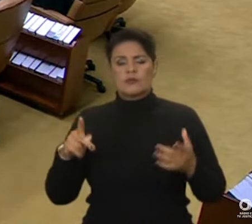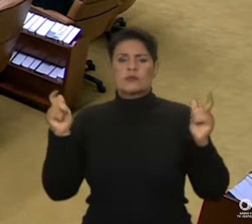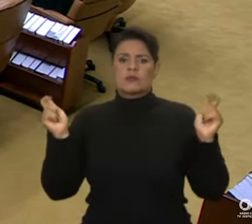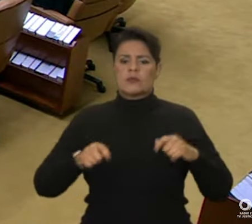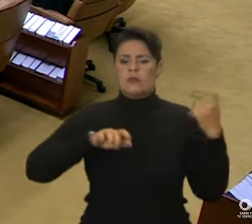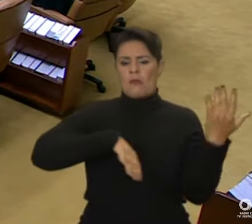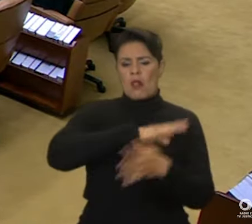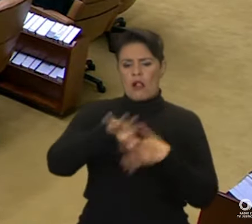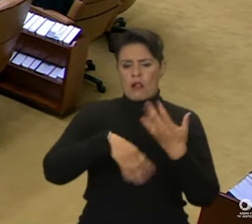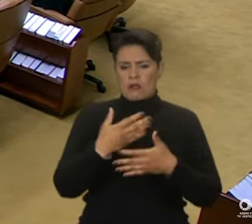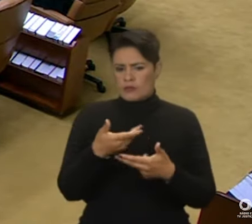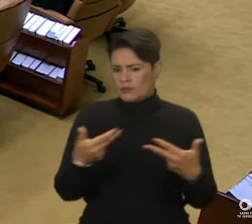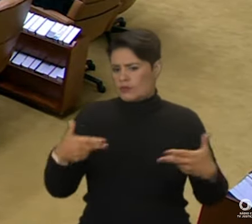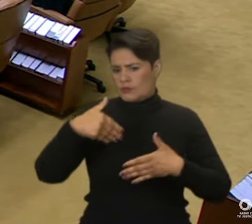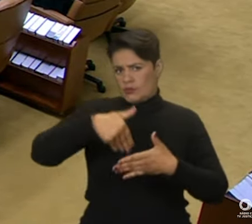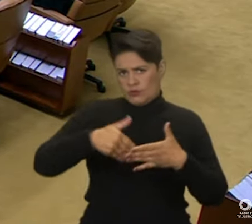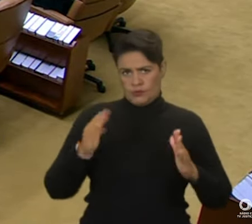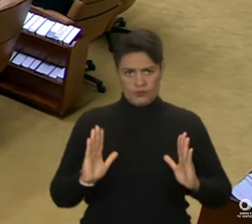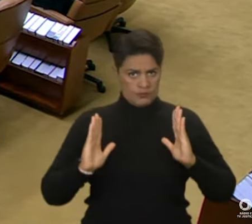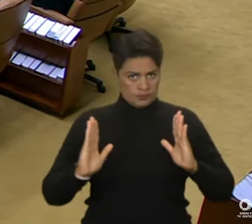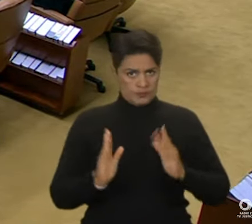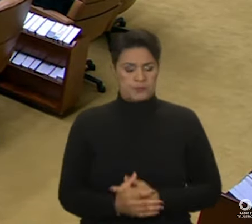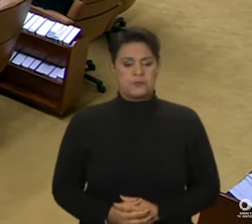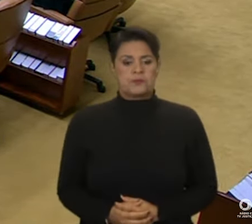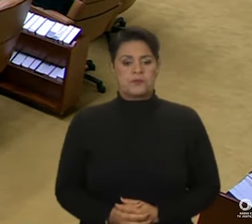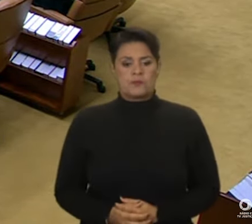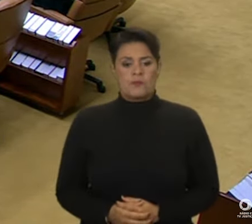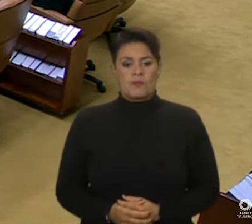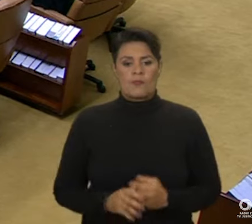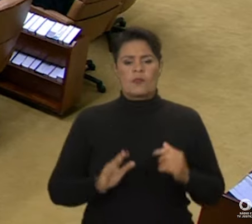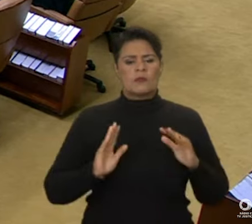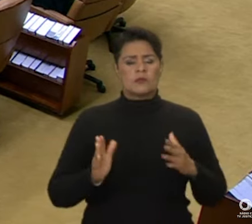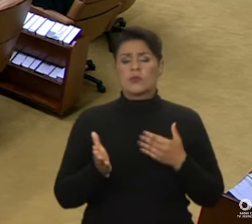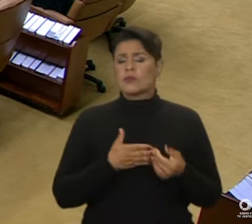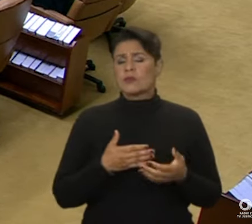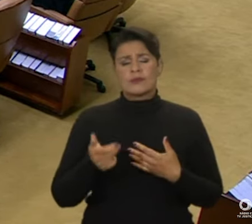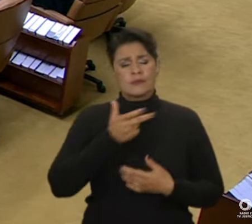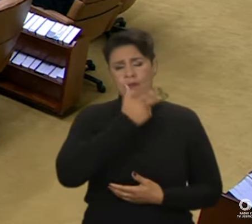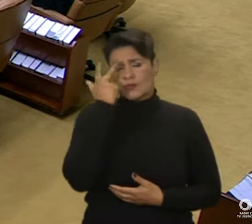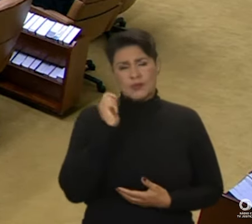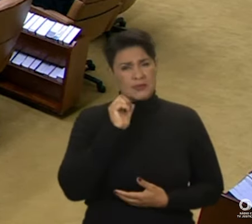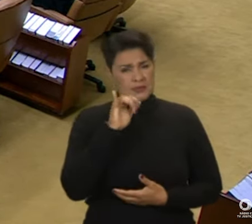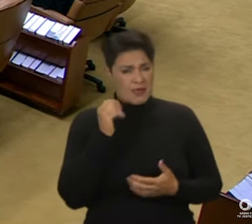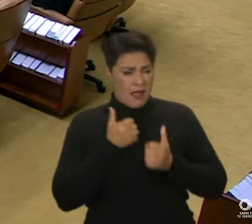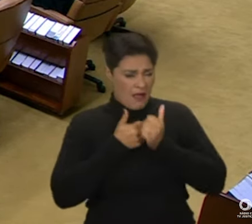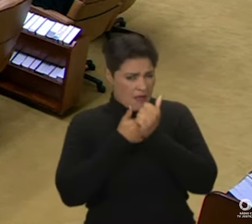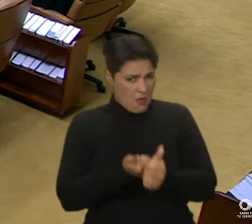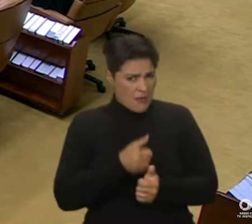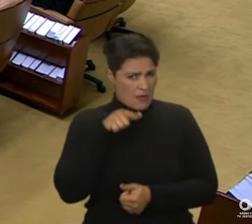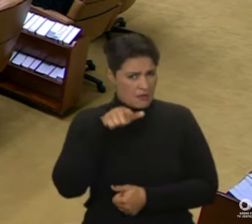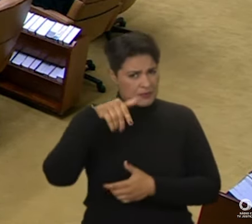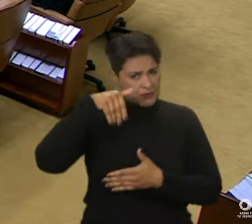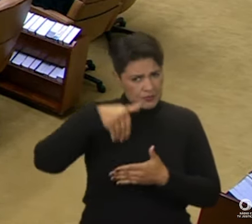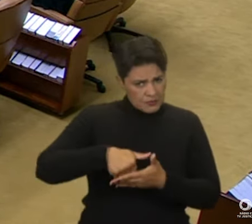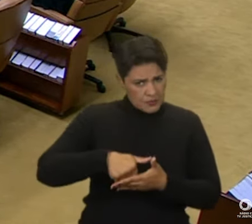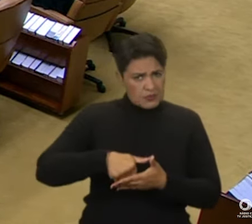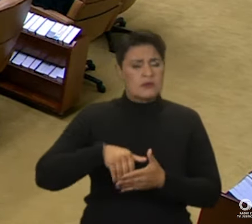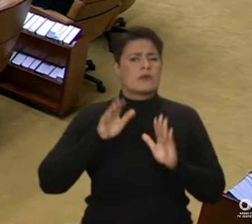Qualquer pessoa que acompanhe a atividade da Justiça Eleitoral sabe que não são raros os casos em que servidores e